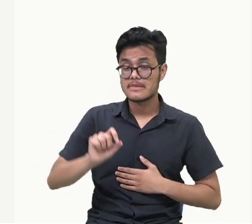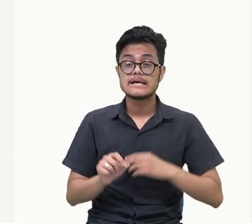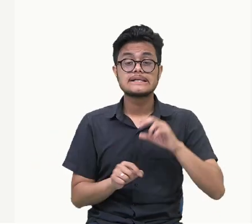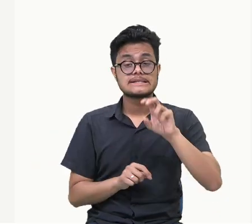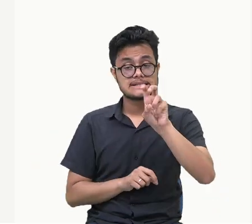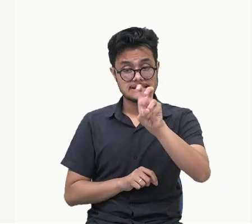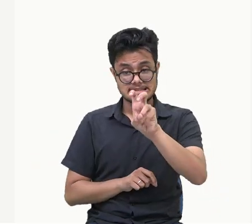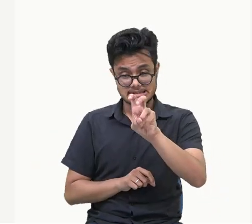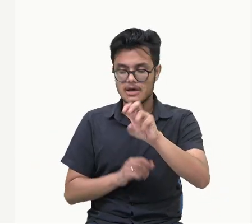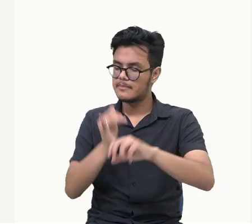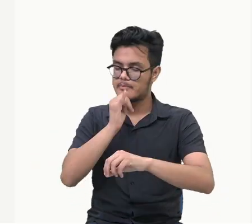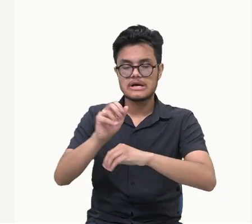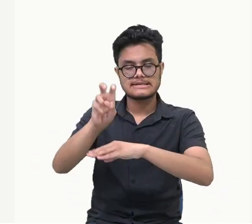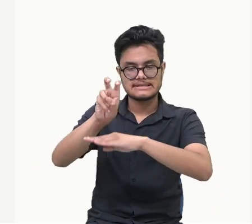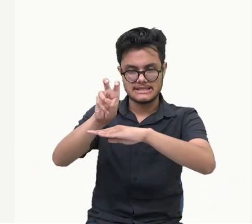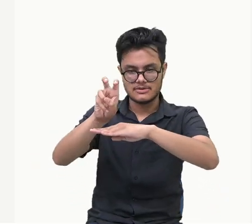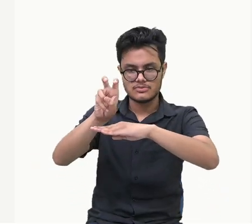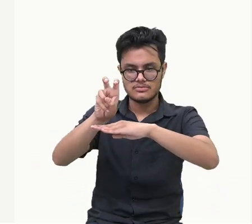5